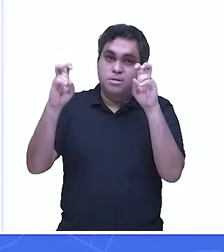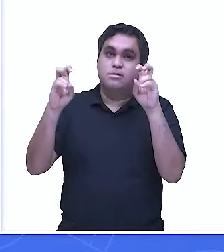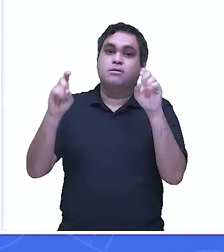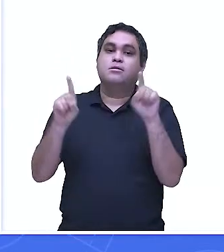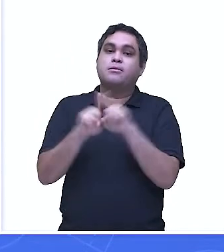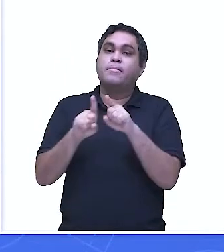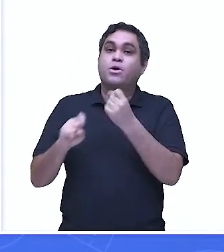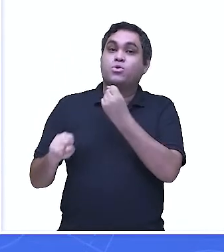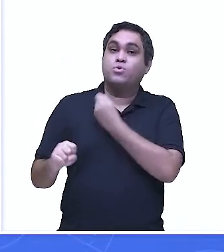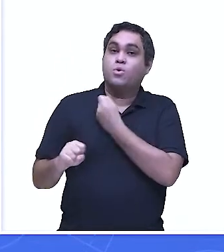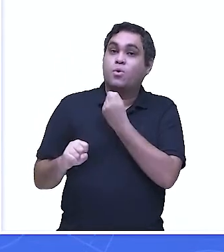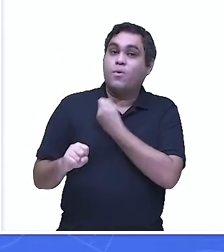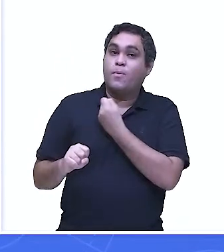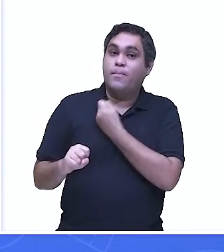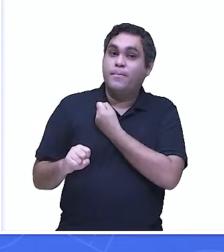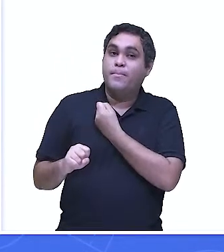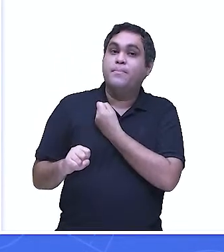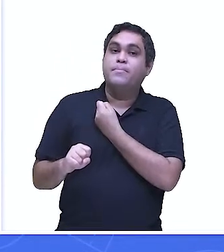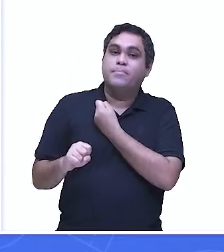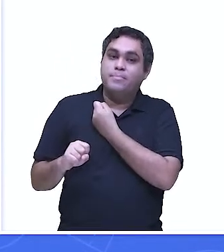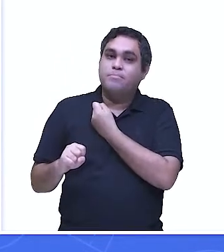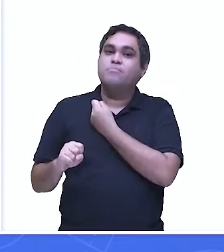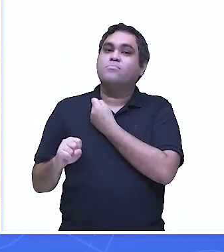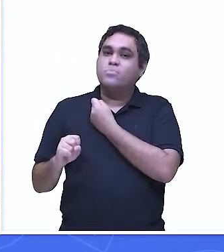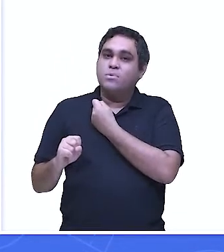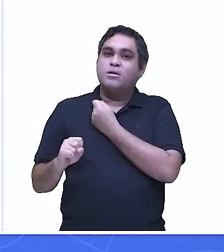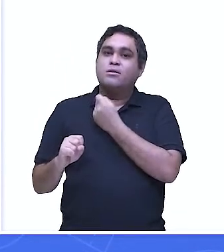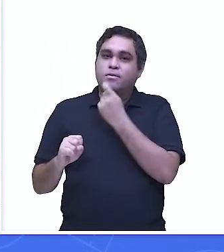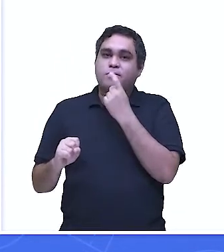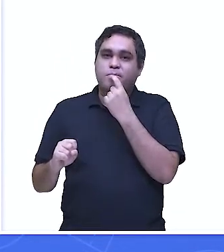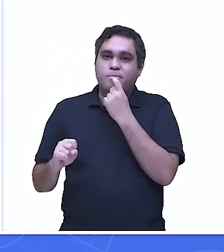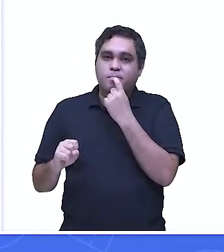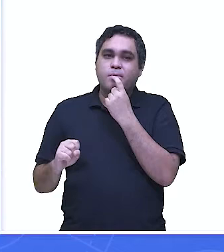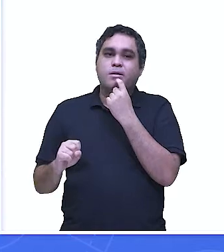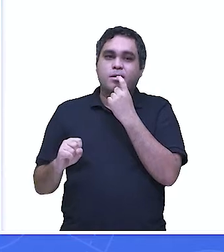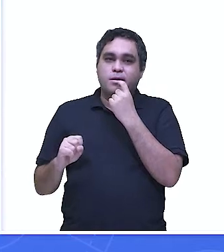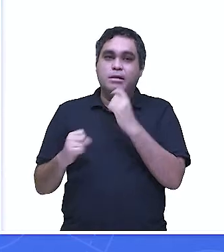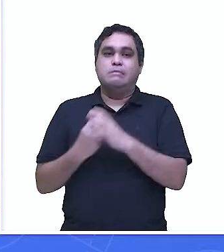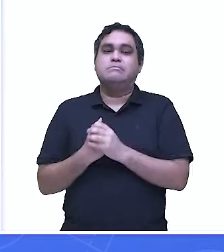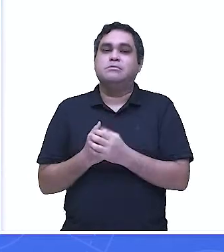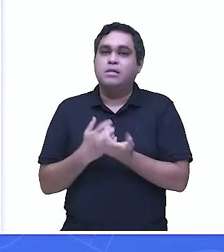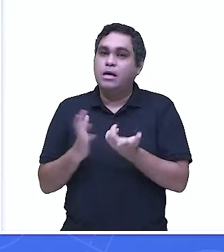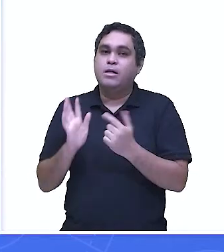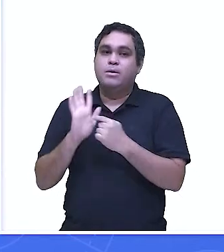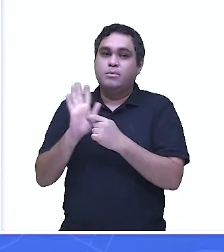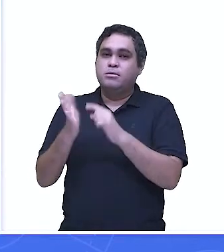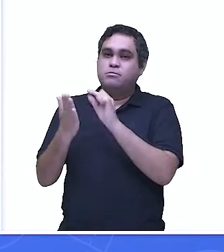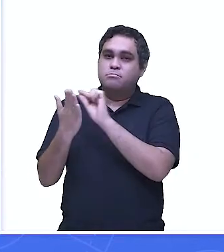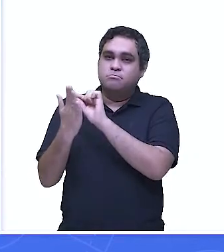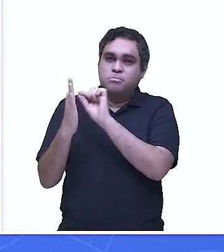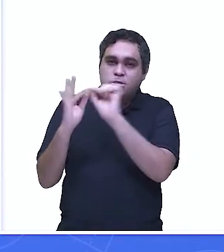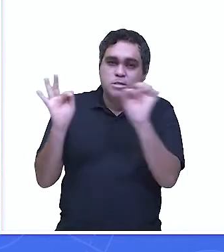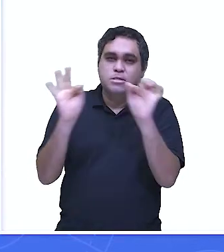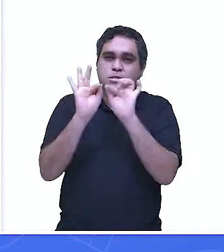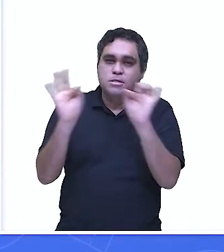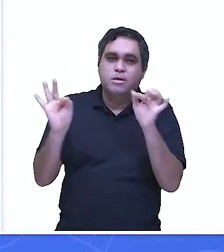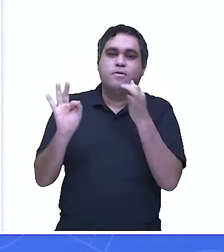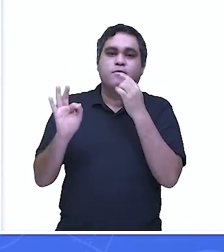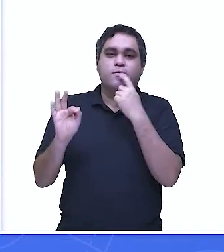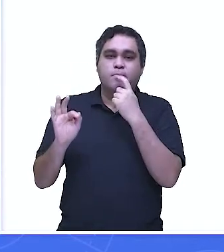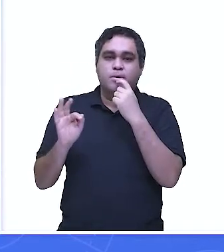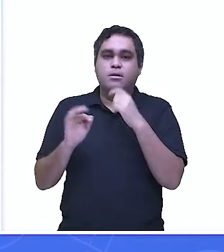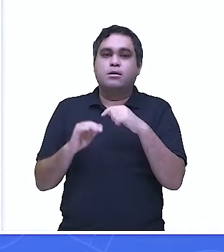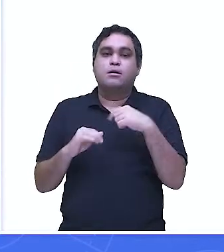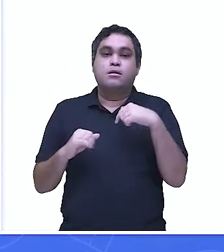numerais, tá? Estou destacando aqui para vocês, mostrando para vocês os destaques, né? Mais numerais e